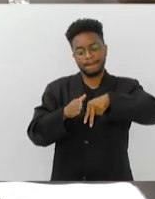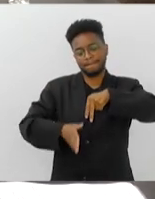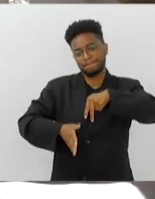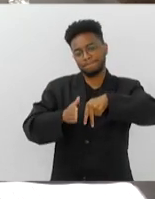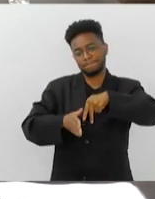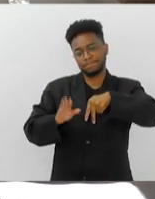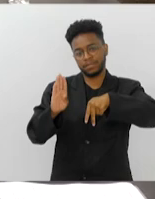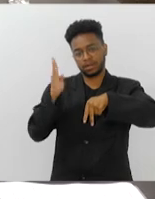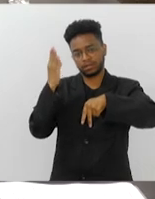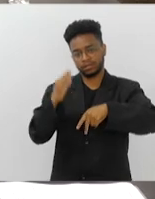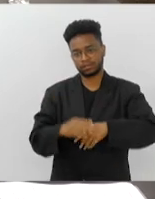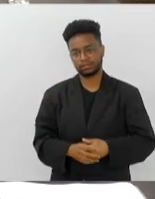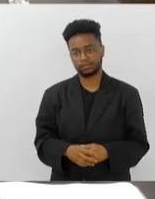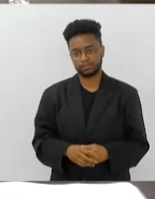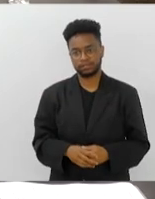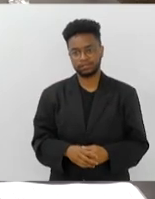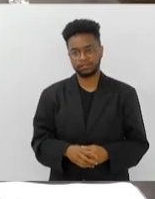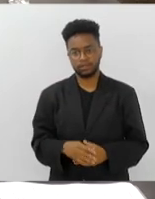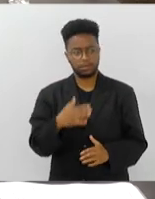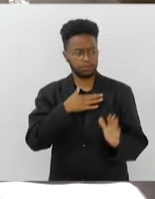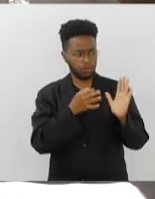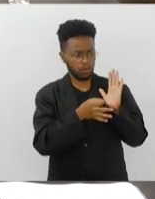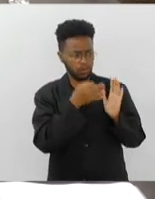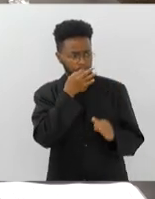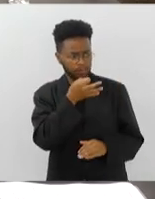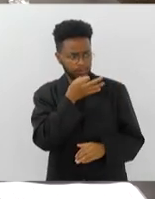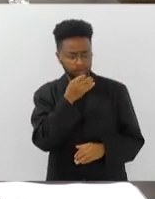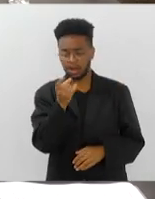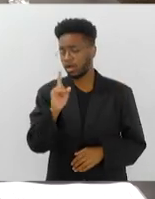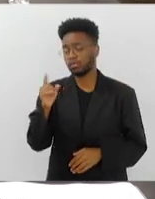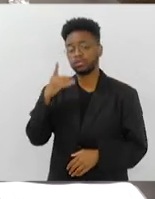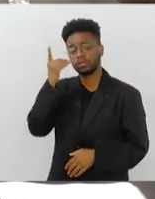Pareceu meu? Devia valer para os times de futebol. Deputado Cozzolino.